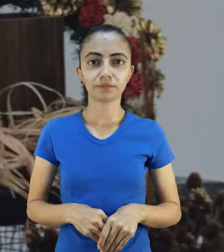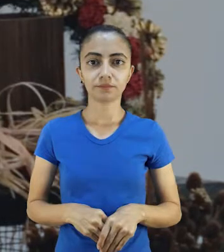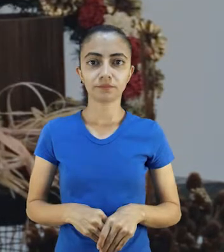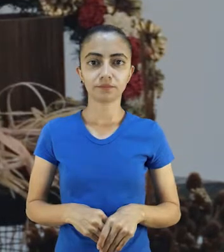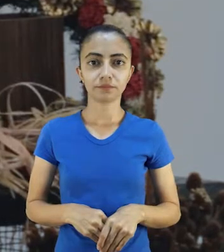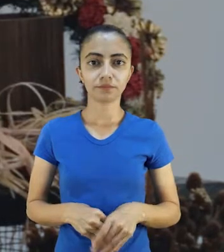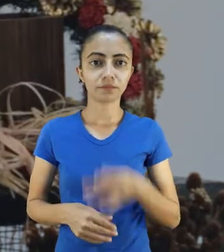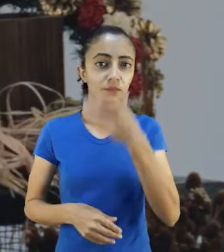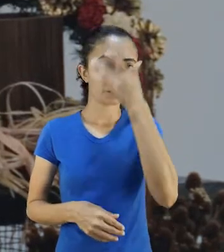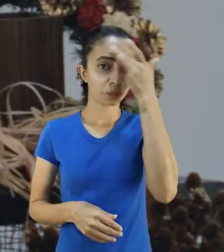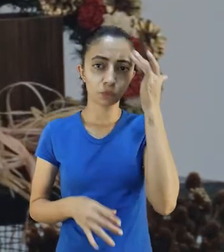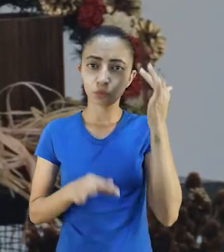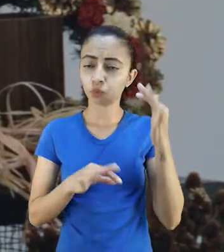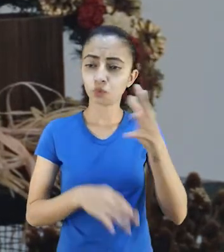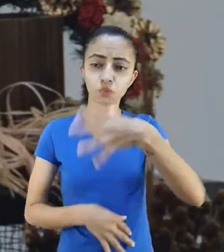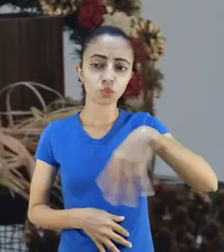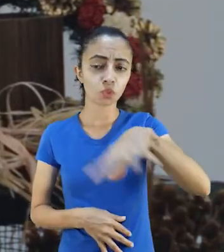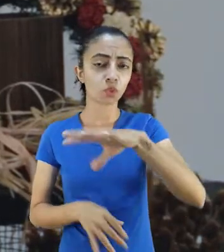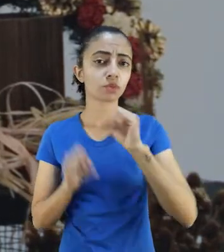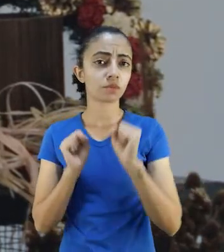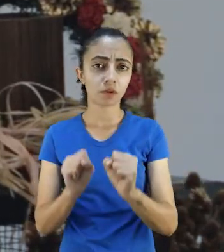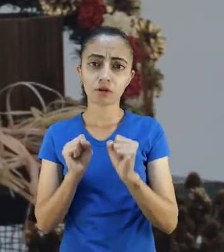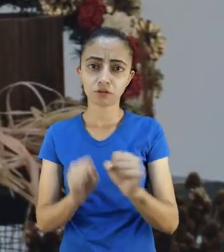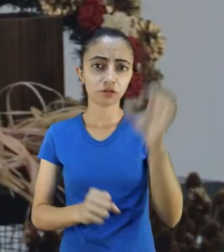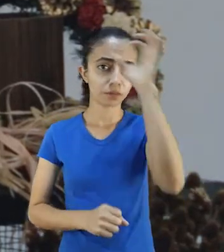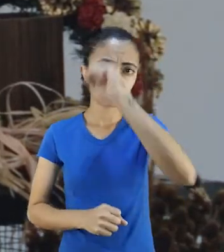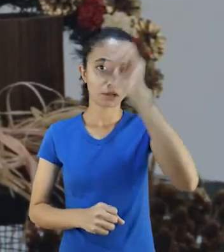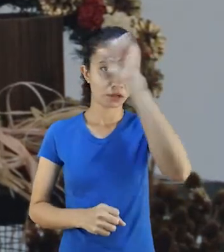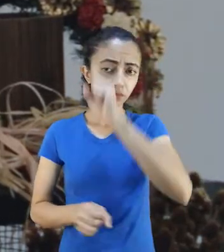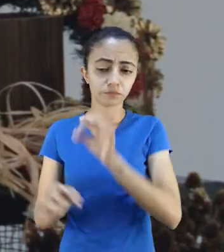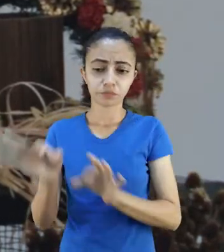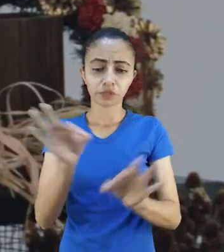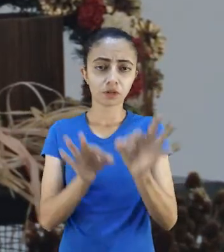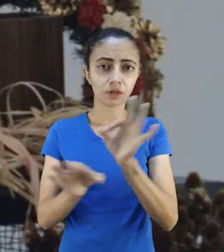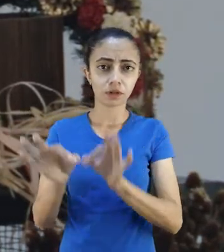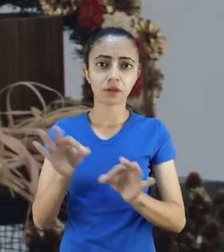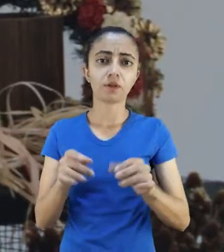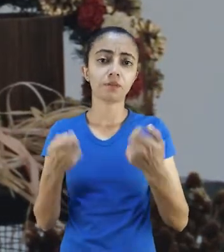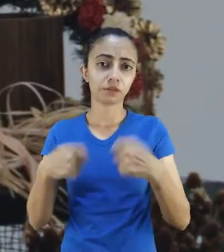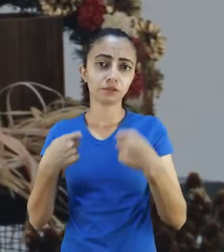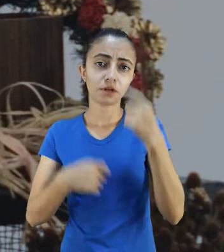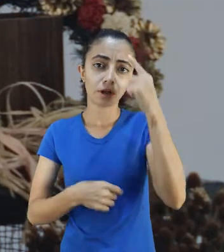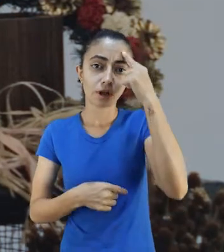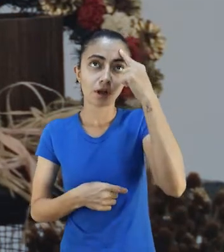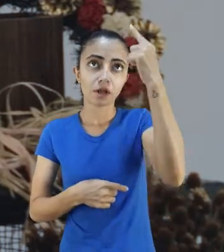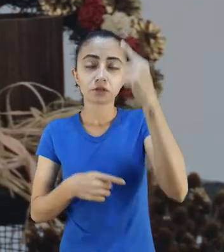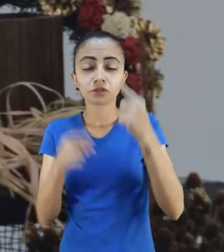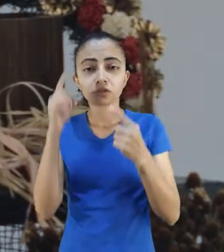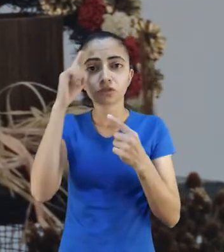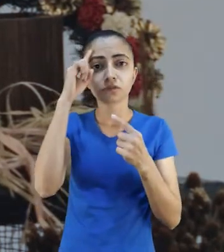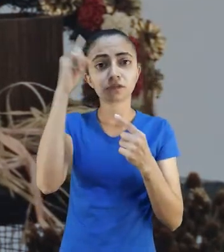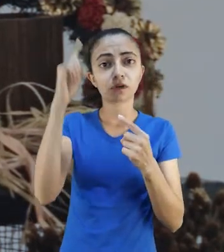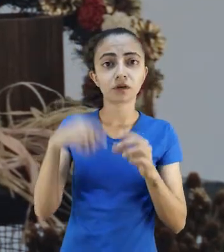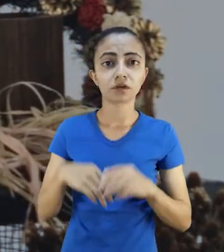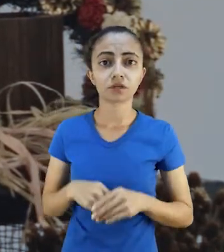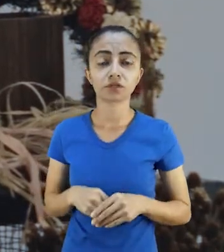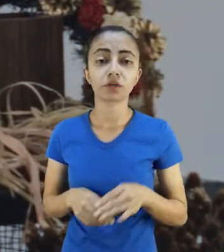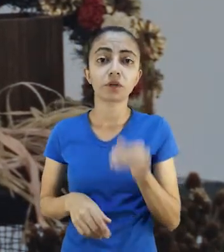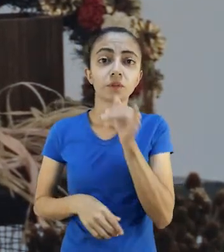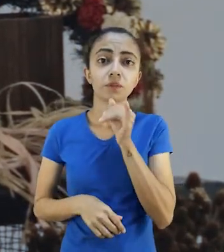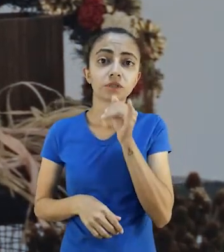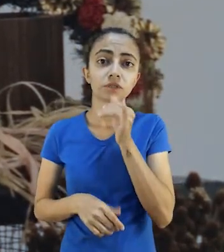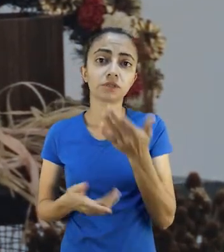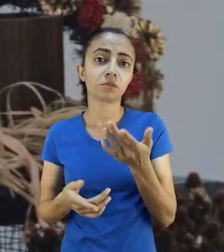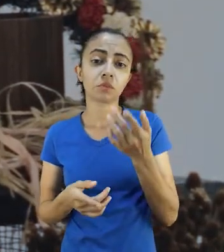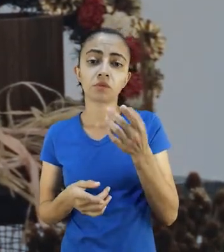Todo mundo pode aprender isso aqui. Claro que a pessoa que tem criatividade, ela vai desenvolver. Por exemplo, vendo isso aqui, ela